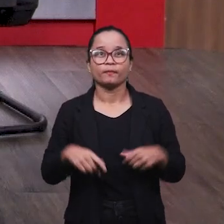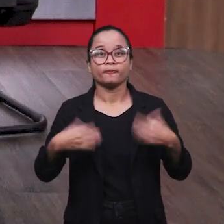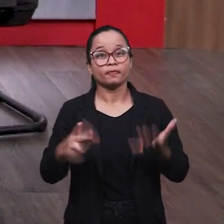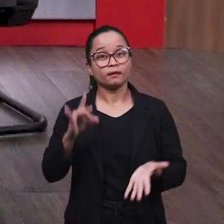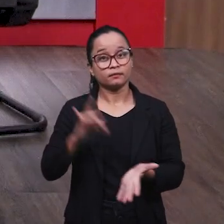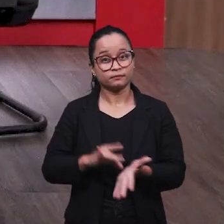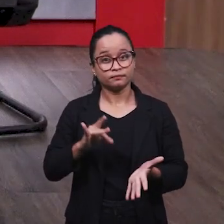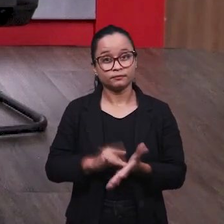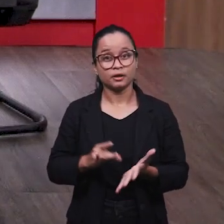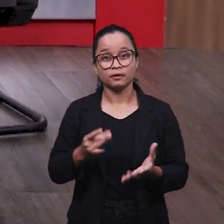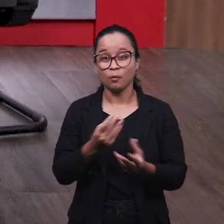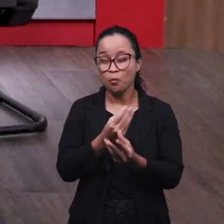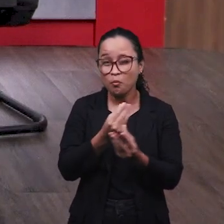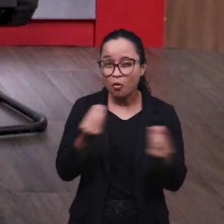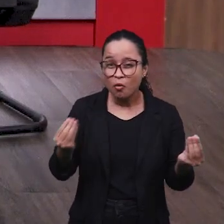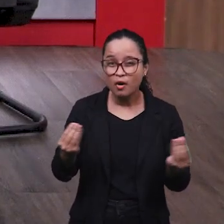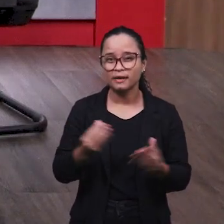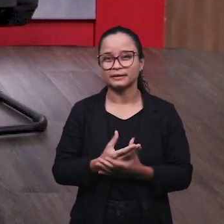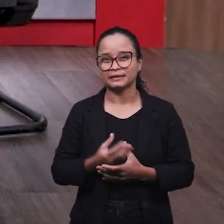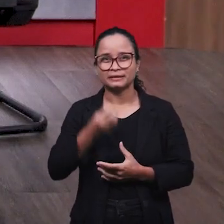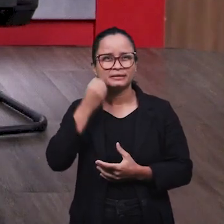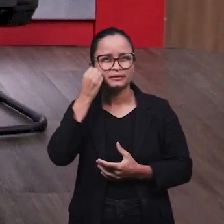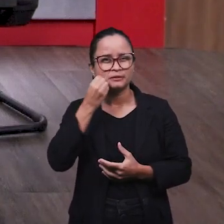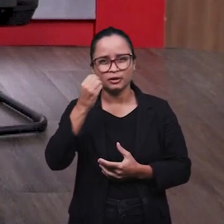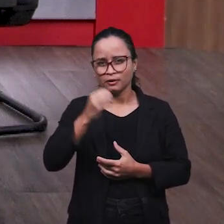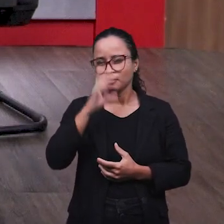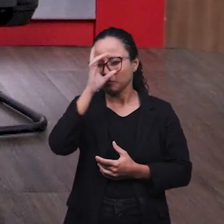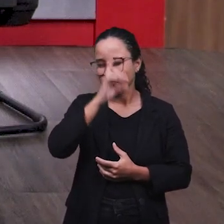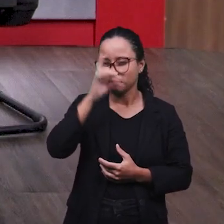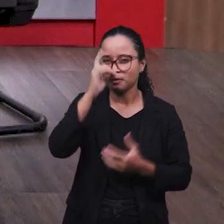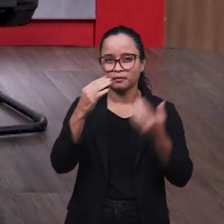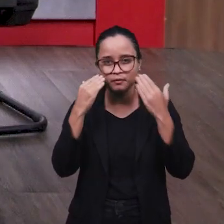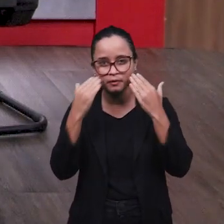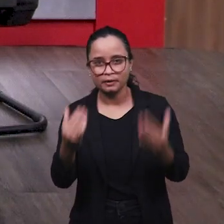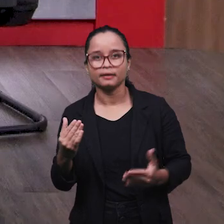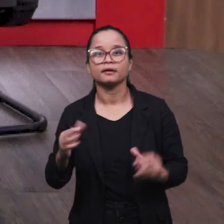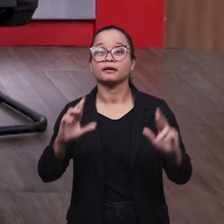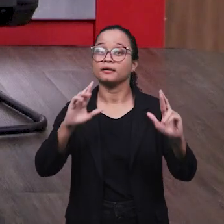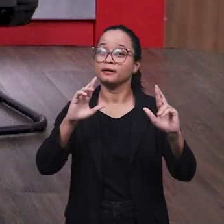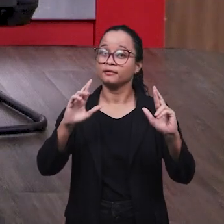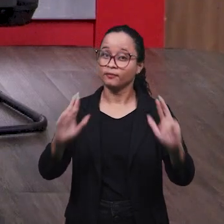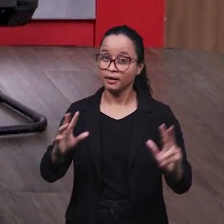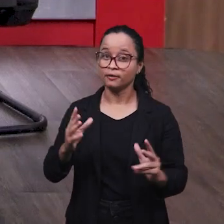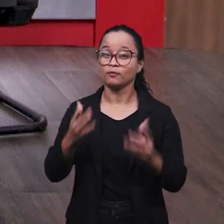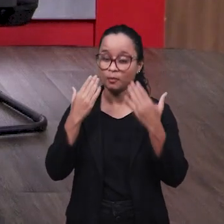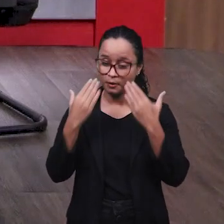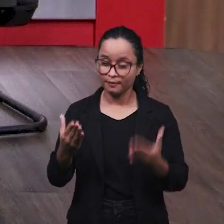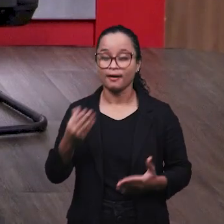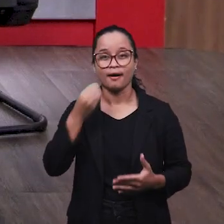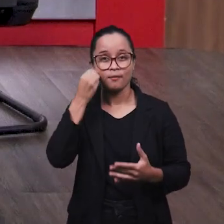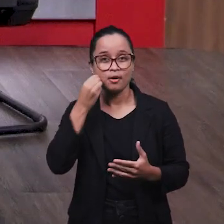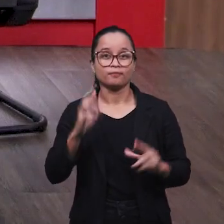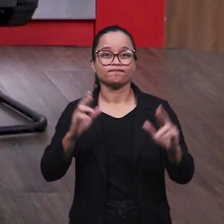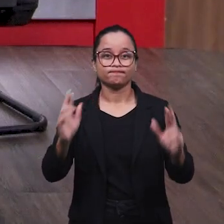realmente, são muitas experiências. Nós, a cada domingo, vamos apresentar experiências diferentes, mostrando vários aspectos que envolvem